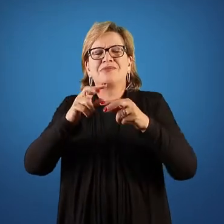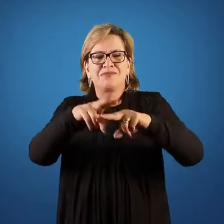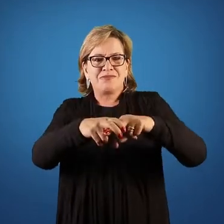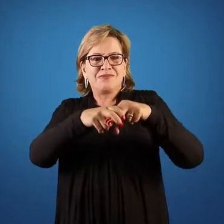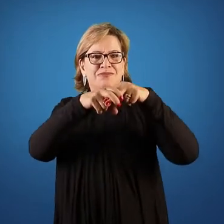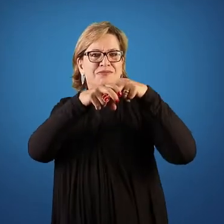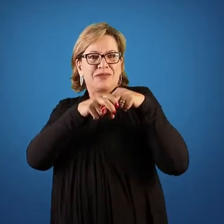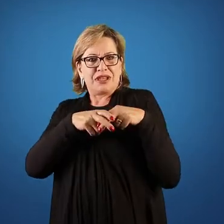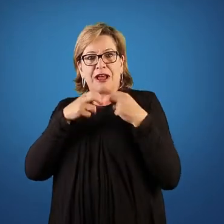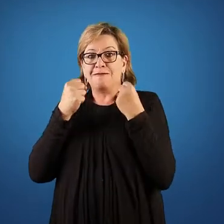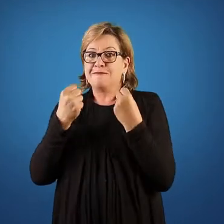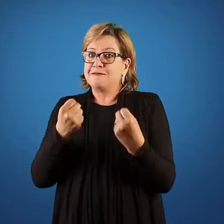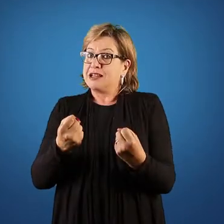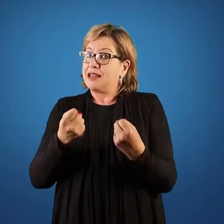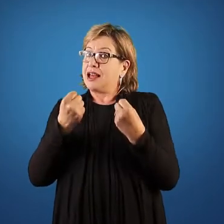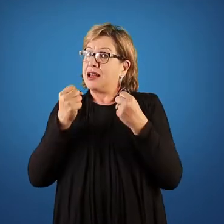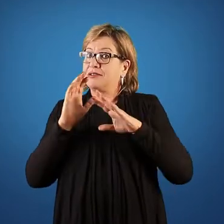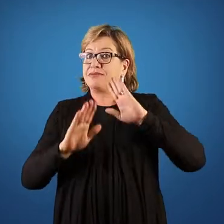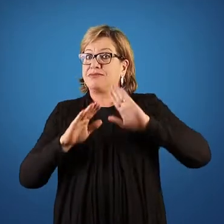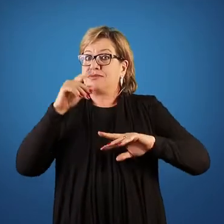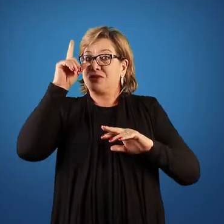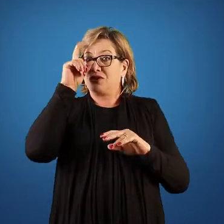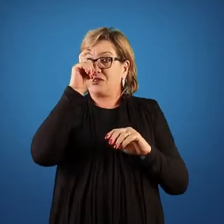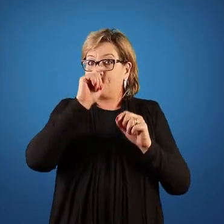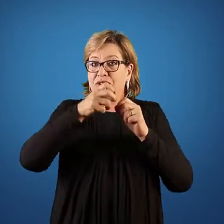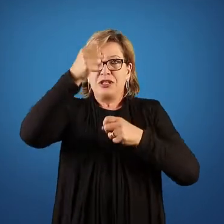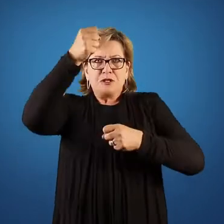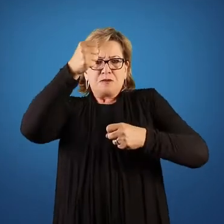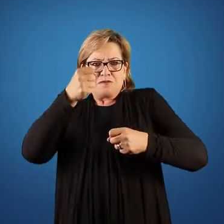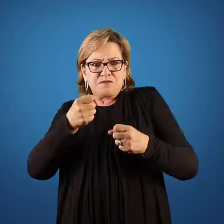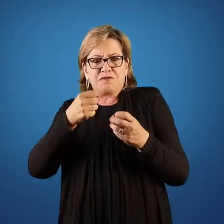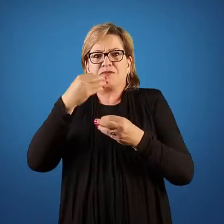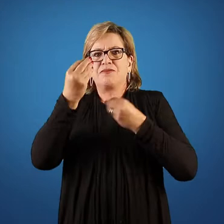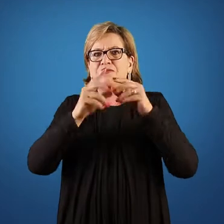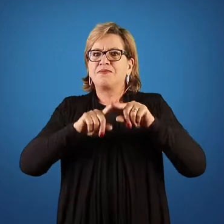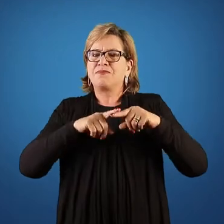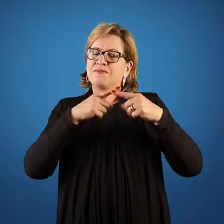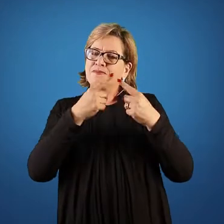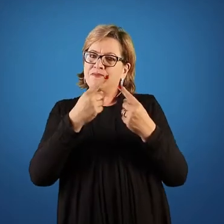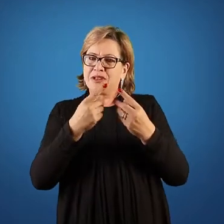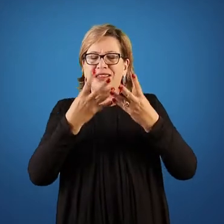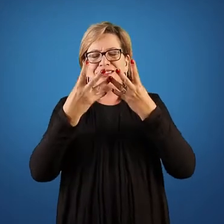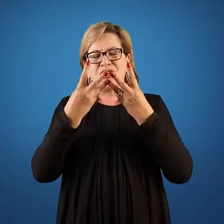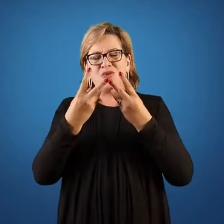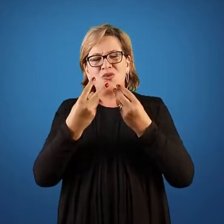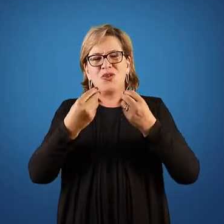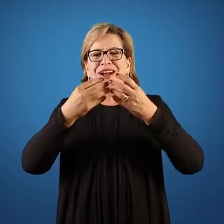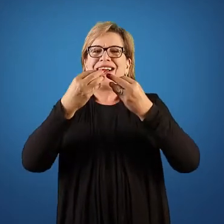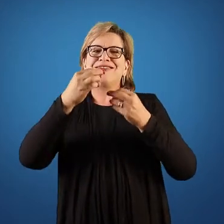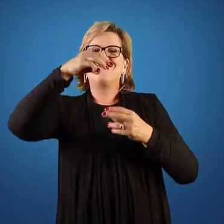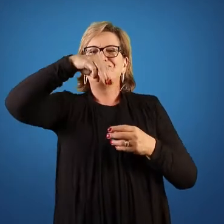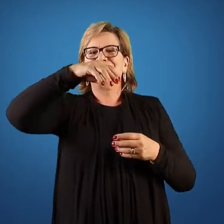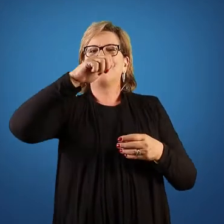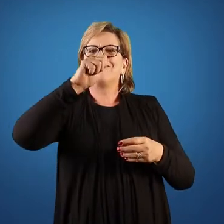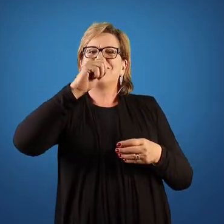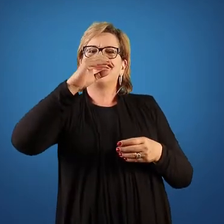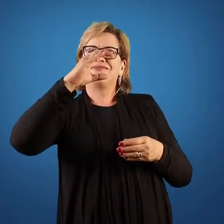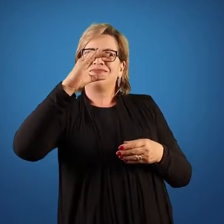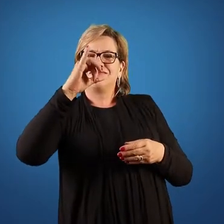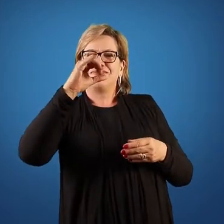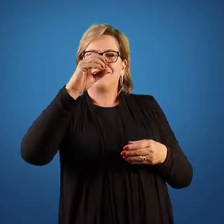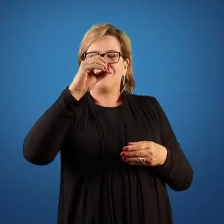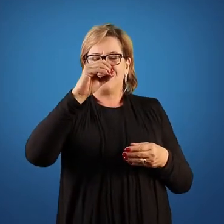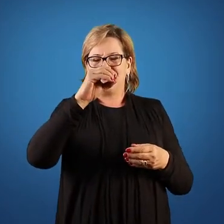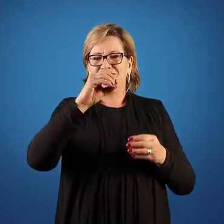consequentemente mais pesado e mais difícil de subir. No entanto, ele é um tecido mais macio para realizar as